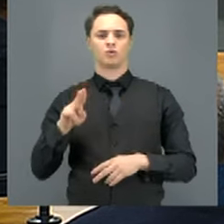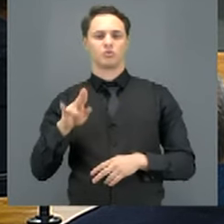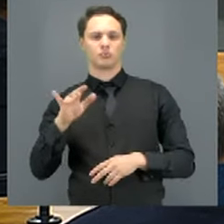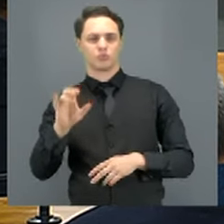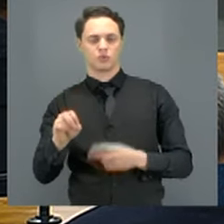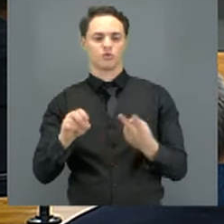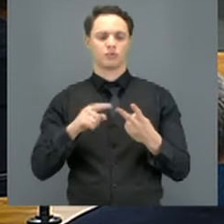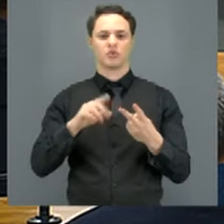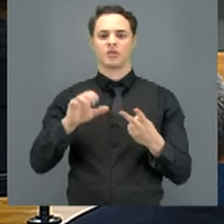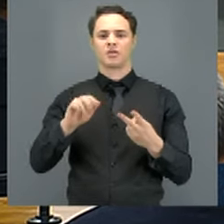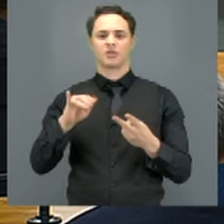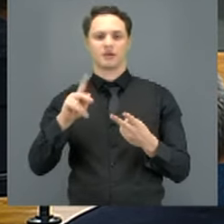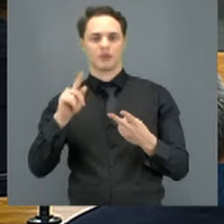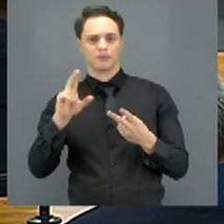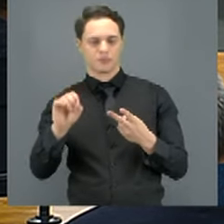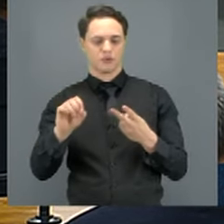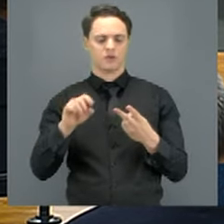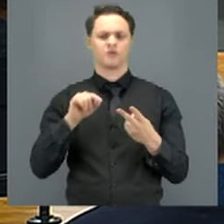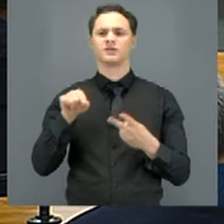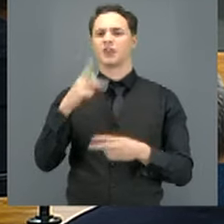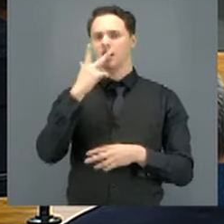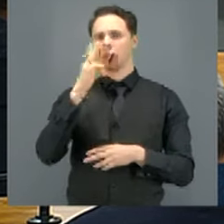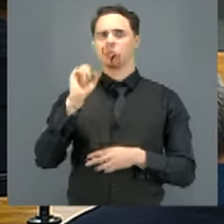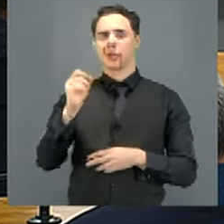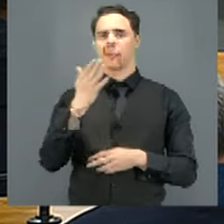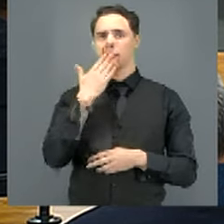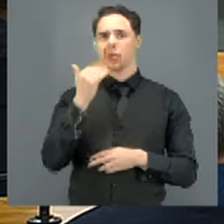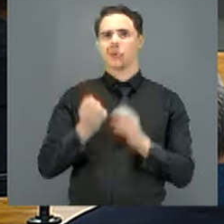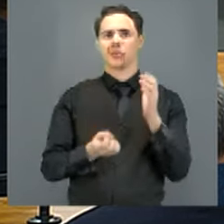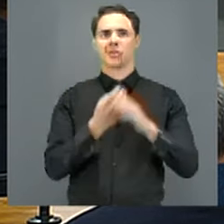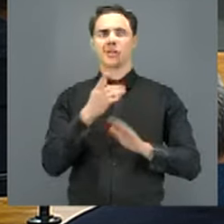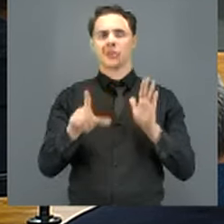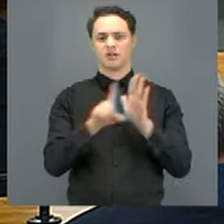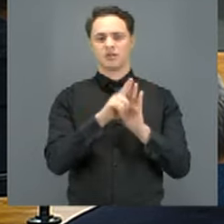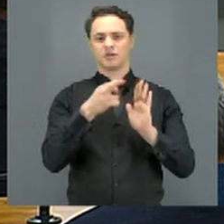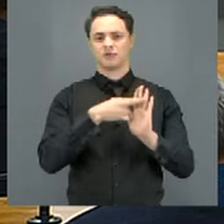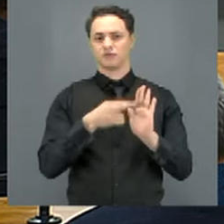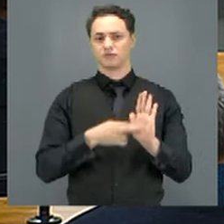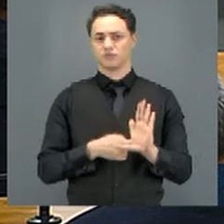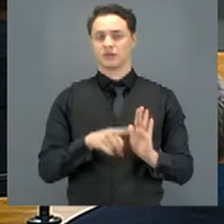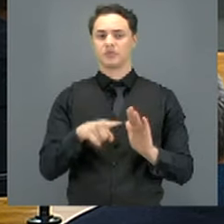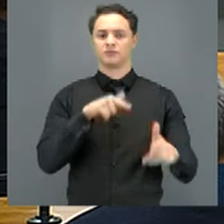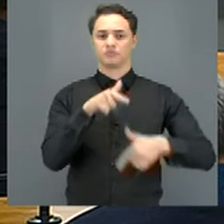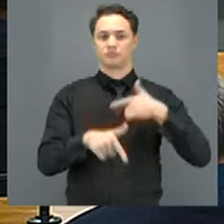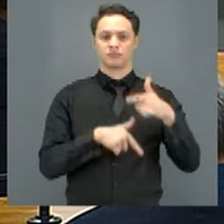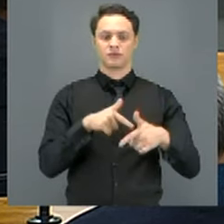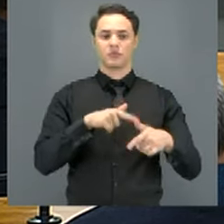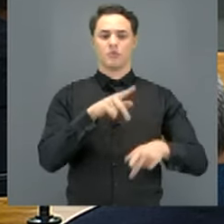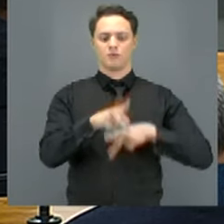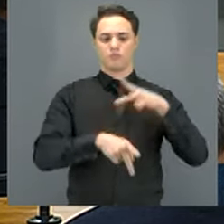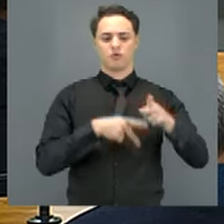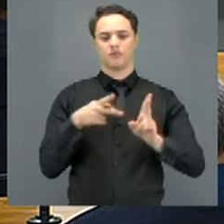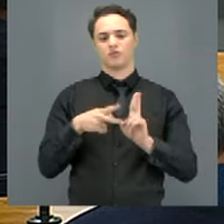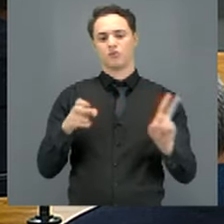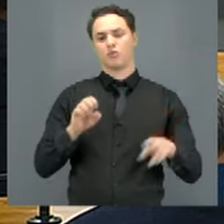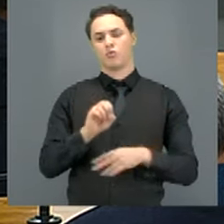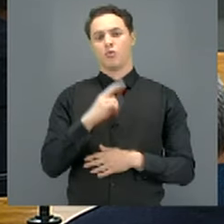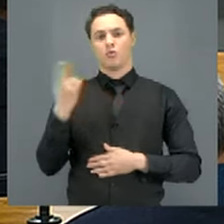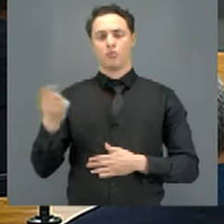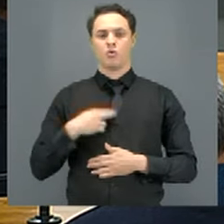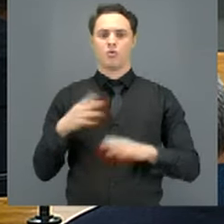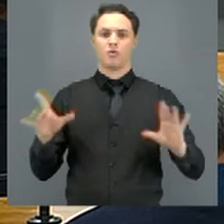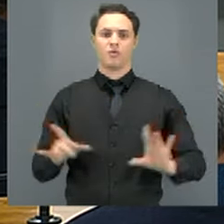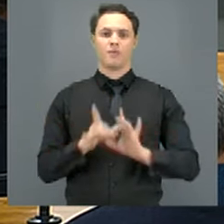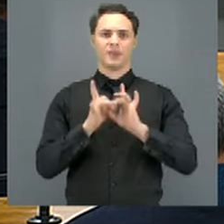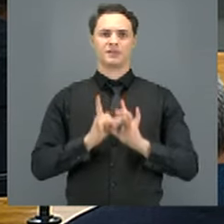Caiapós. O que vocês acham? É melhor criar uma legislação para regulamentar essa atividade dos próprios indígenas ou com